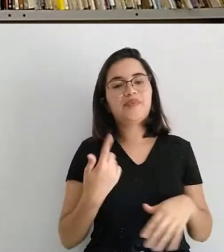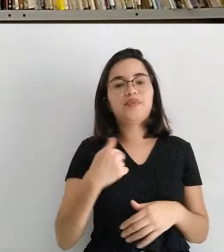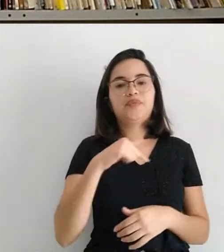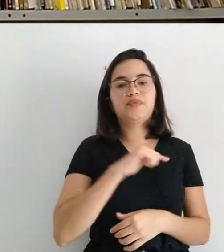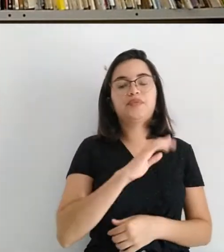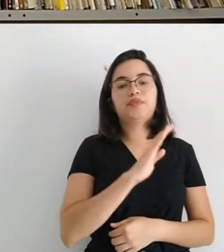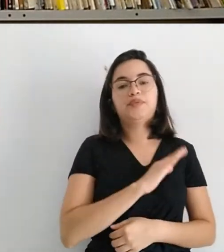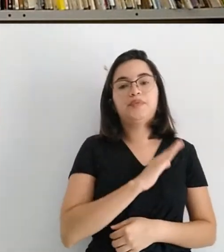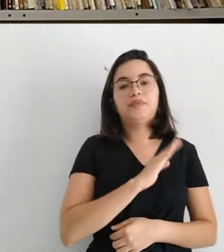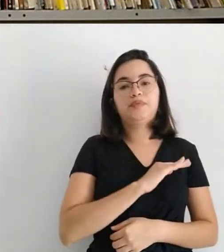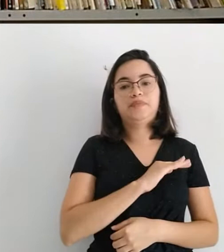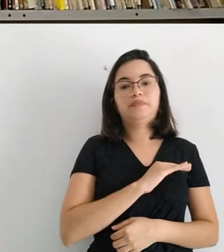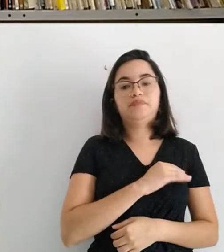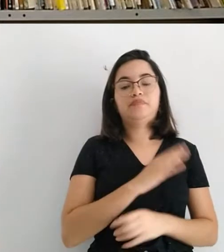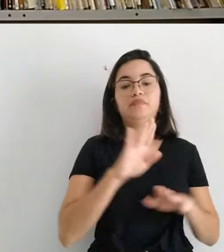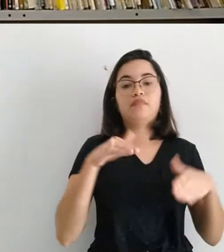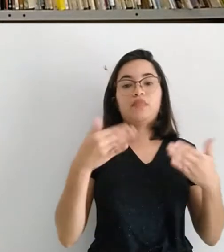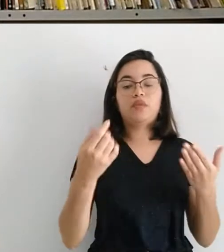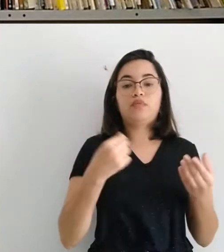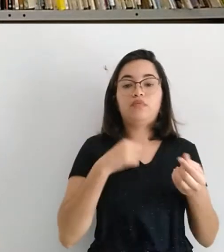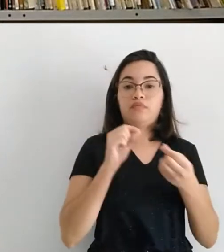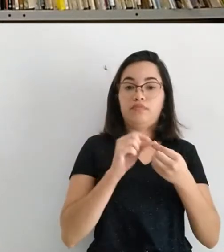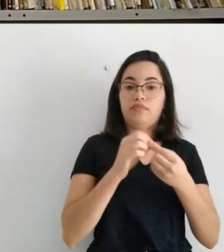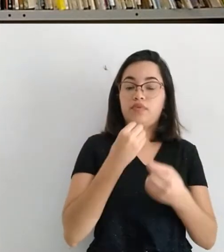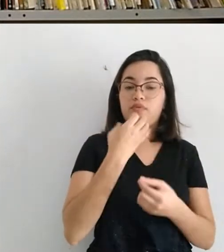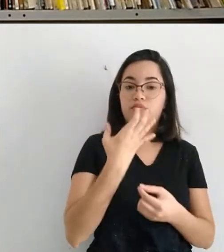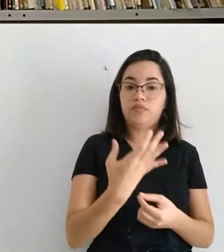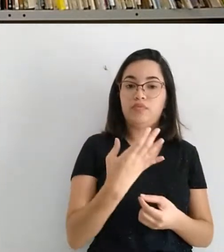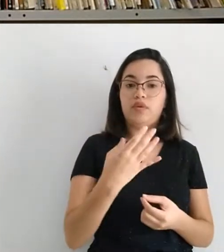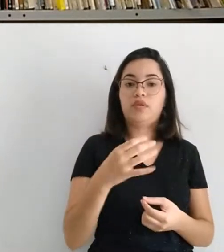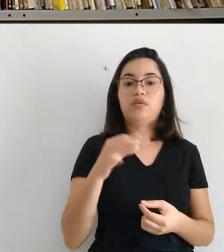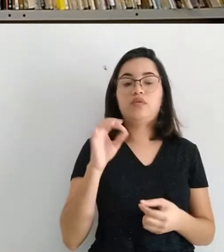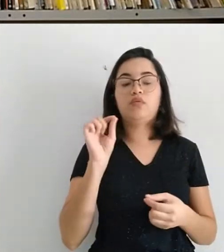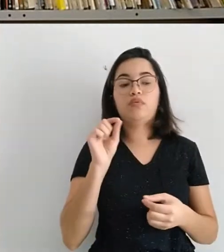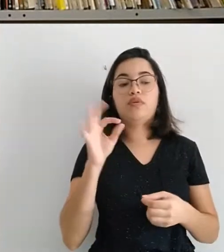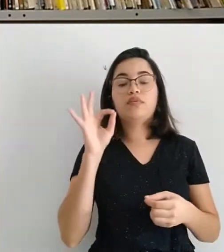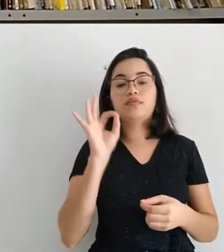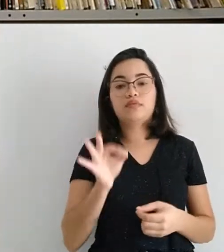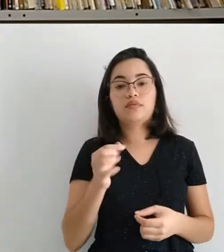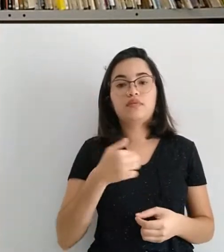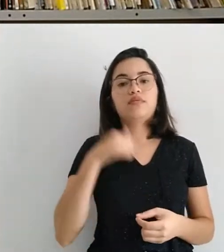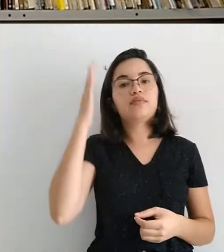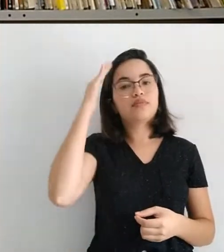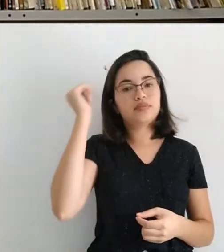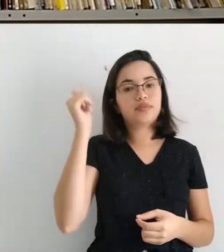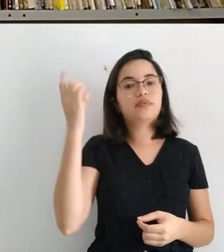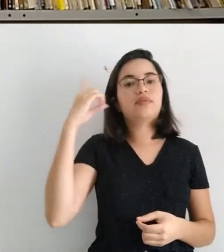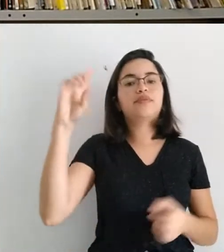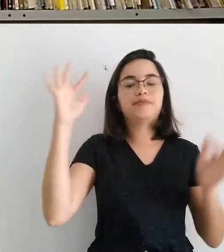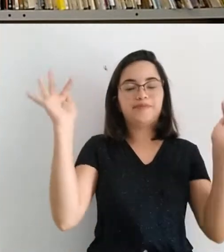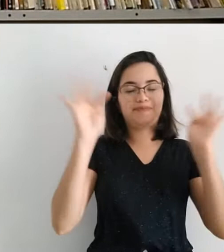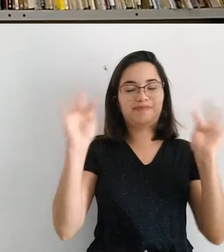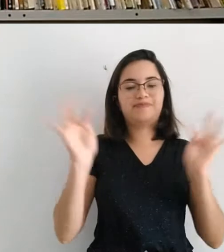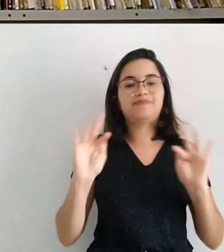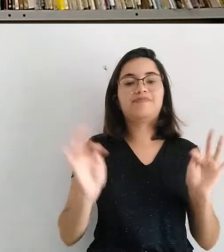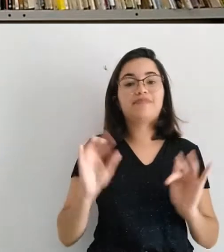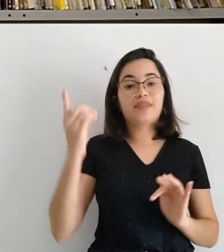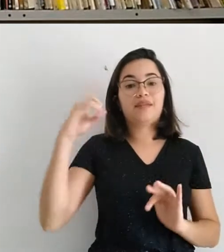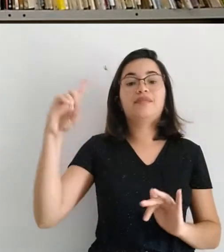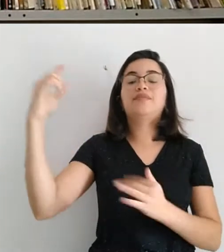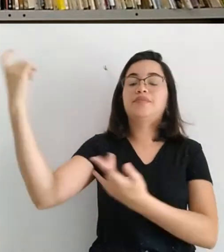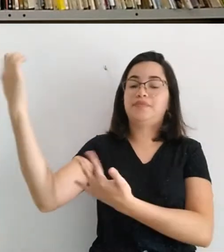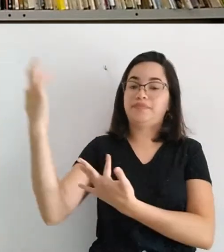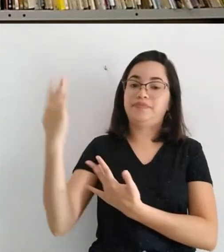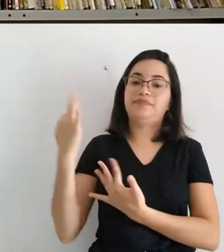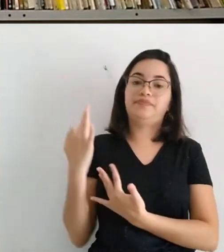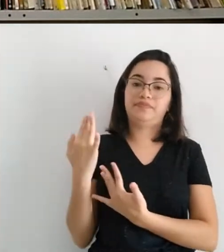nossos corações. Quando eu faço bem, quando eu faço o que é certo, eu sei que Deus está feliz e Deus